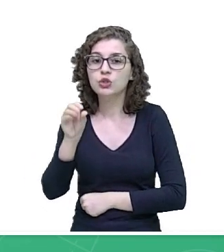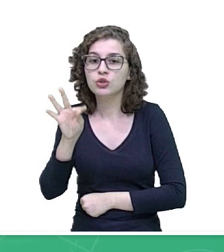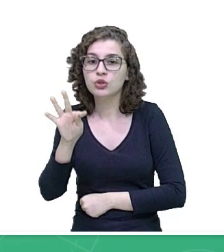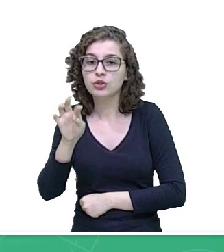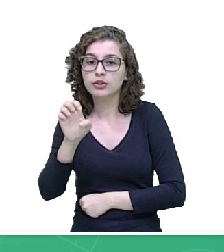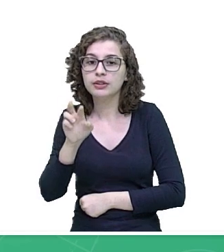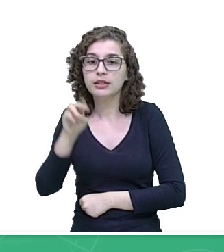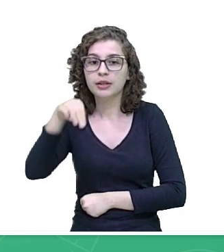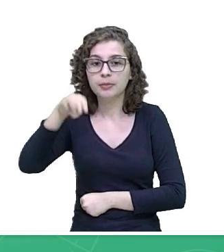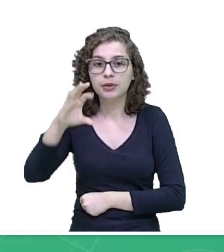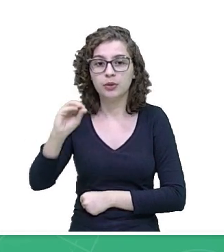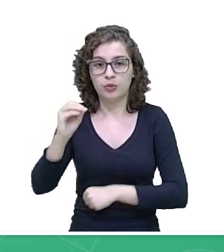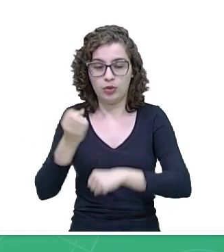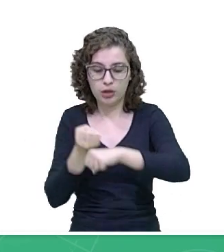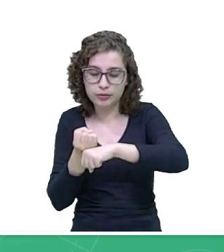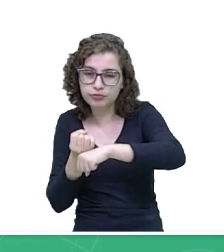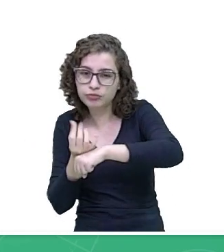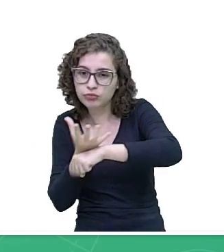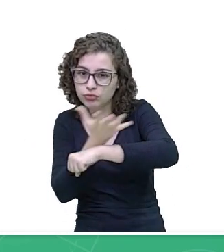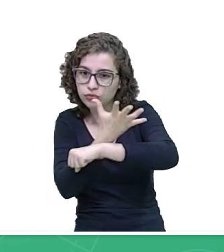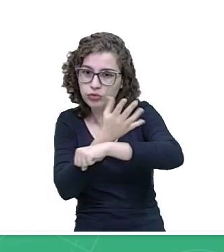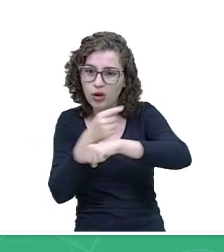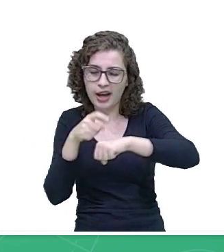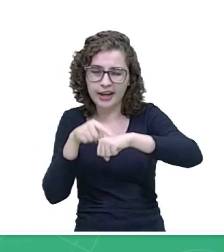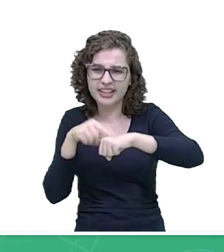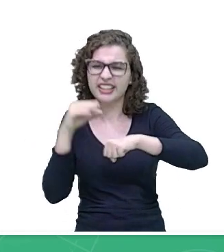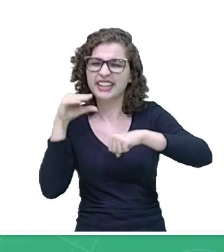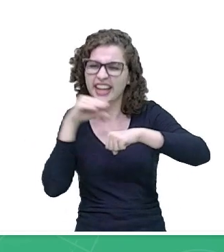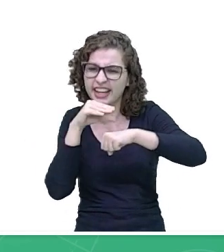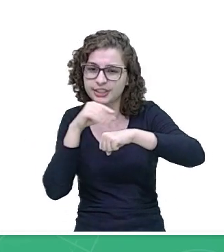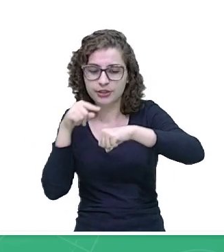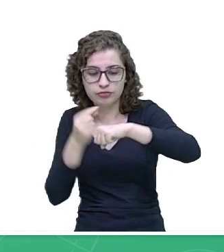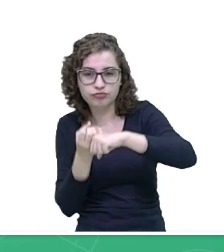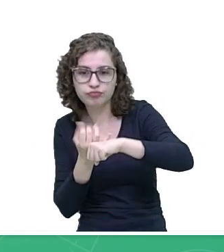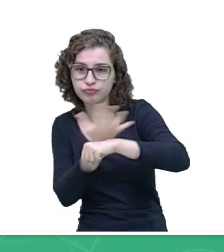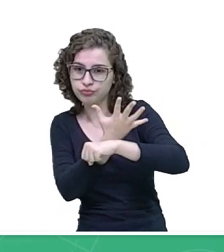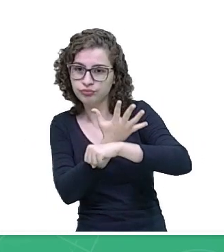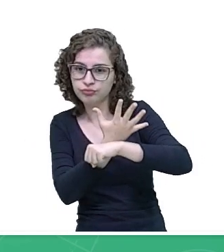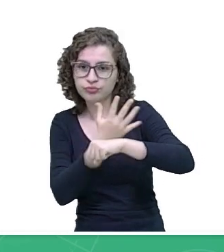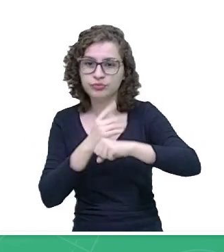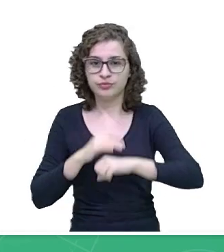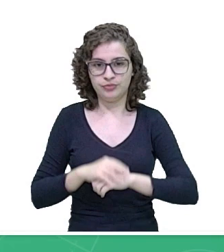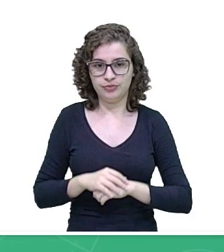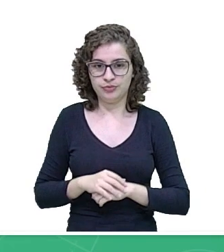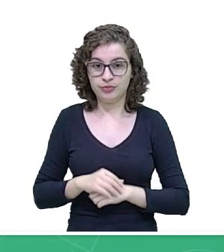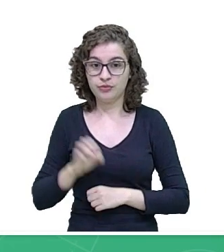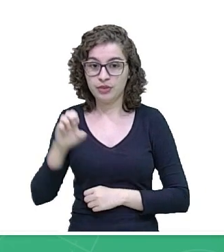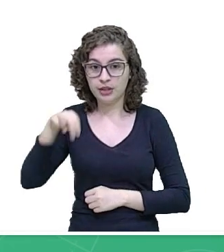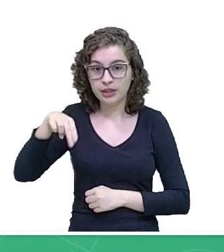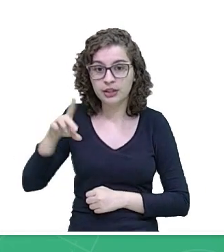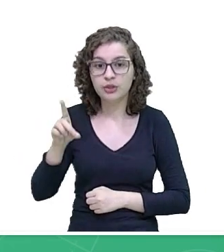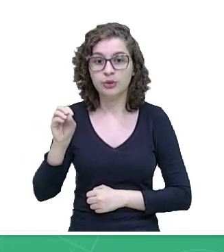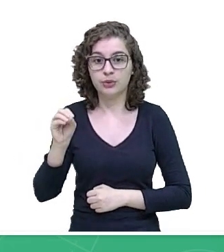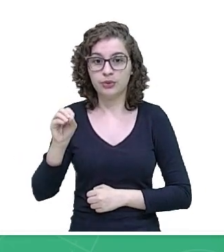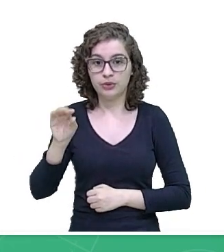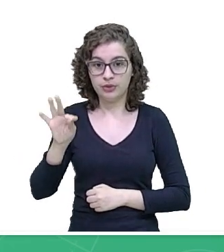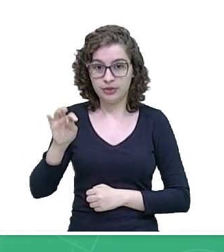é cedido ao meio ambiente, ou seja, libera calor. No processo endotérmico, o calor